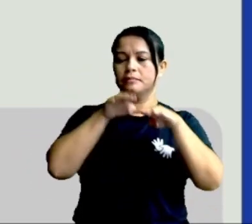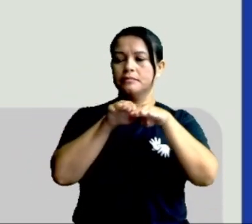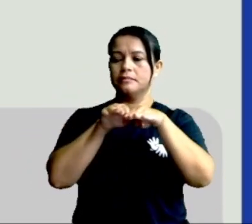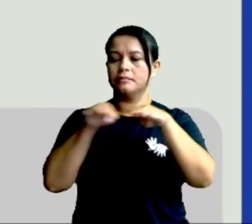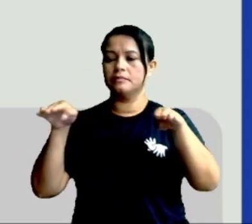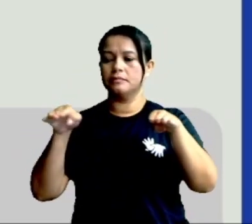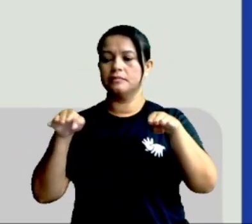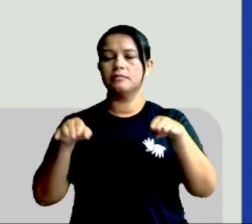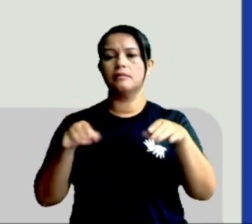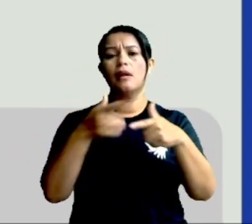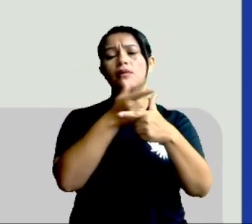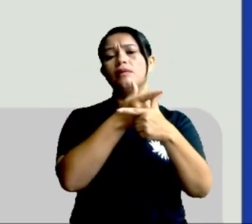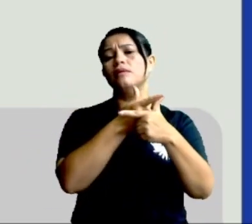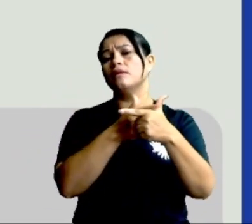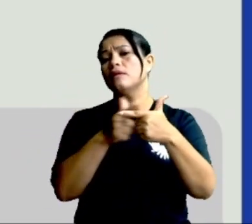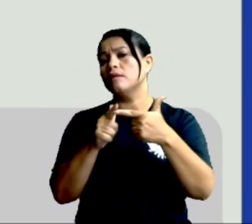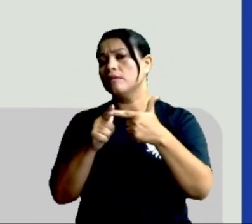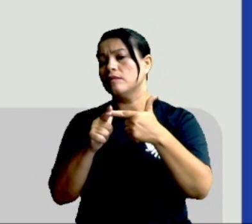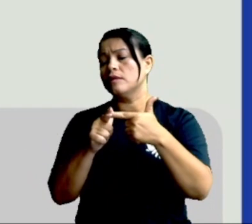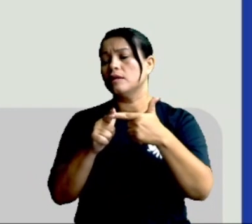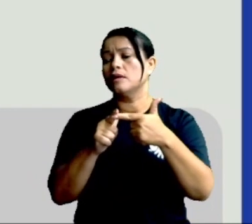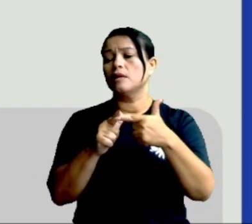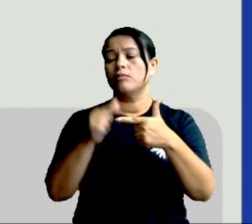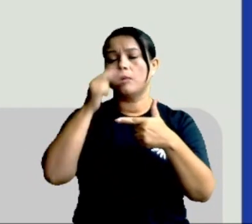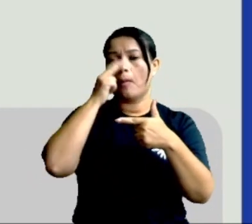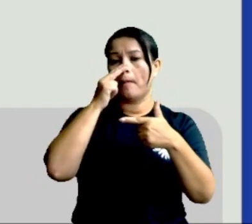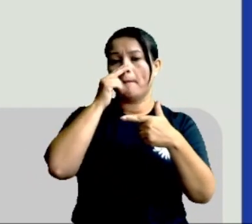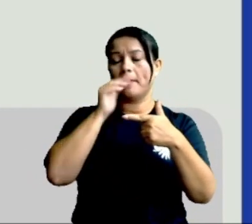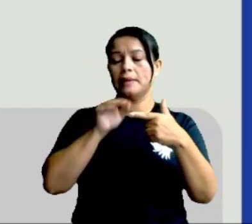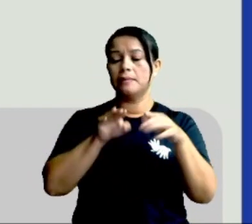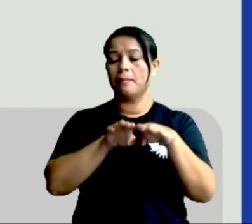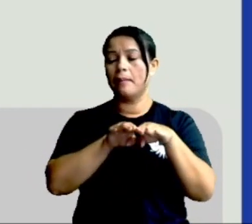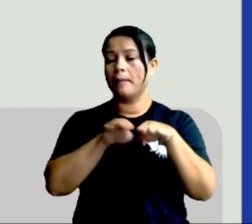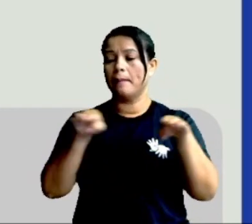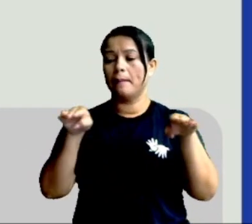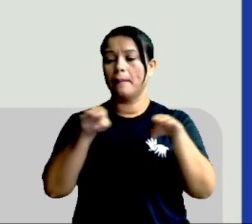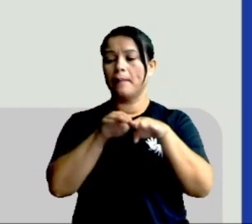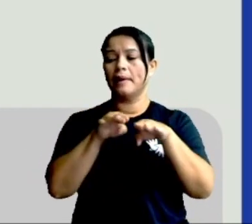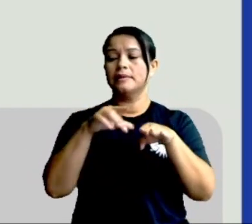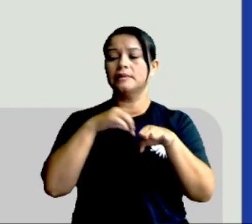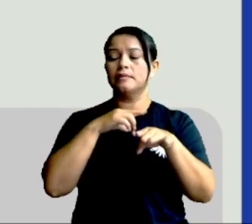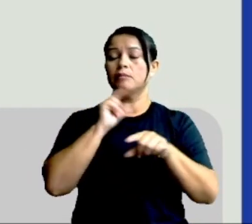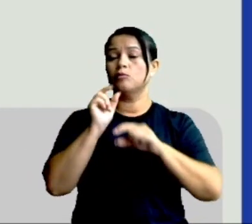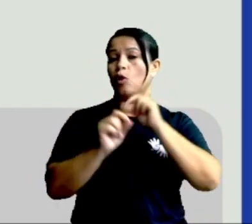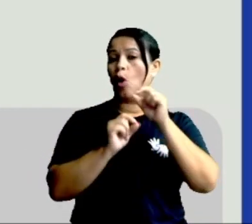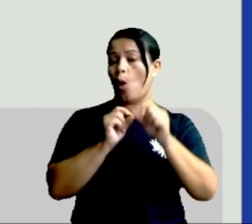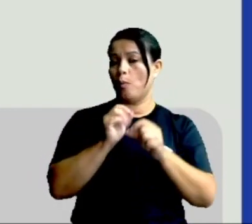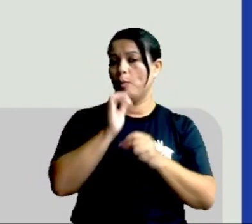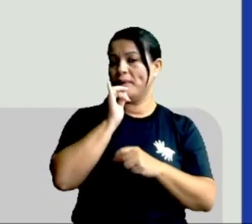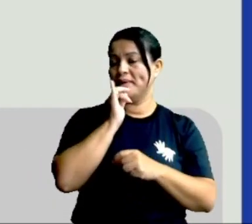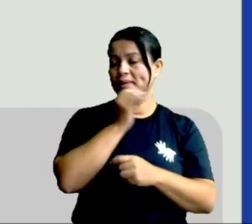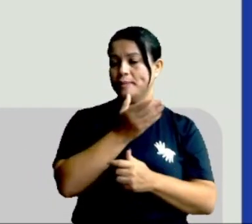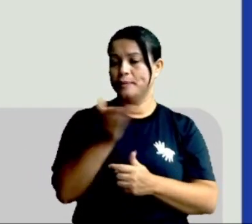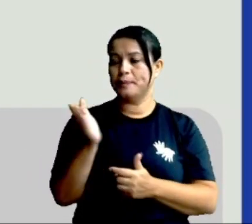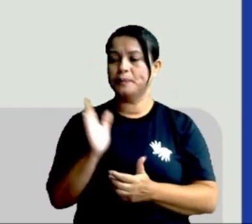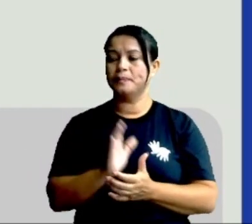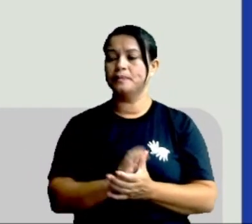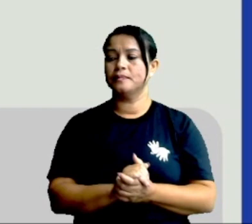base. Ao dividirmos potências não nulas de mesma base, devemos proceder da seguinte